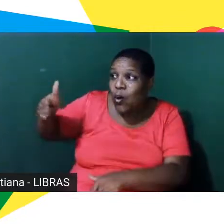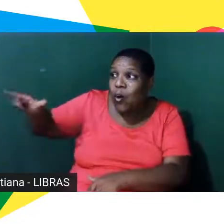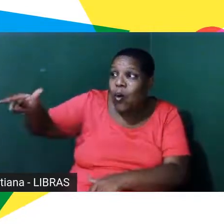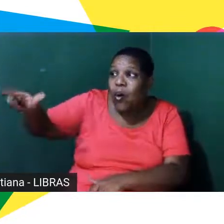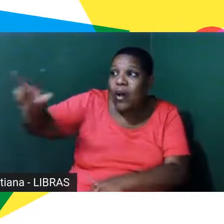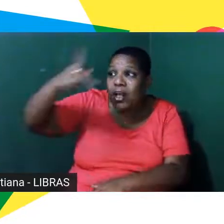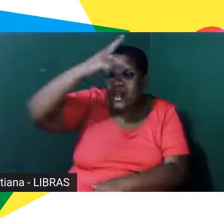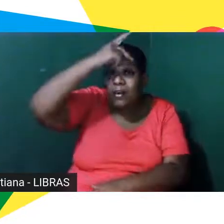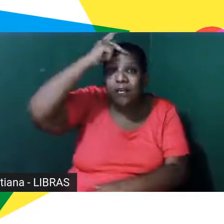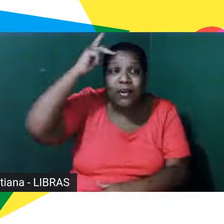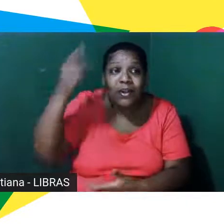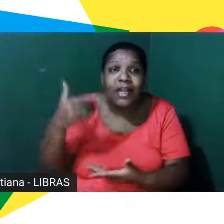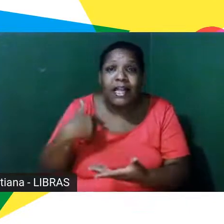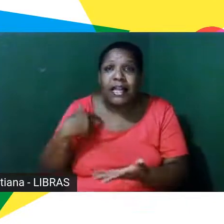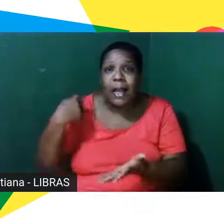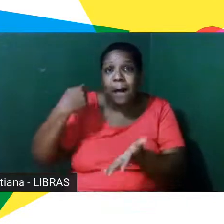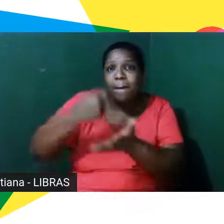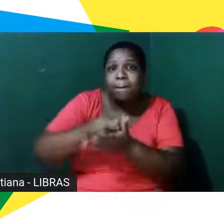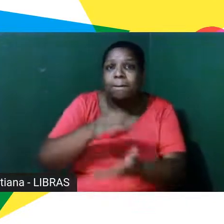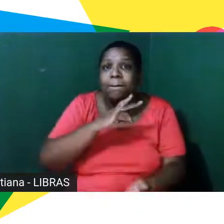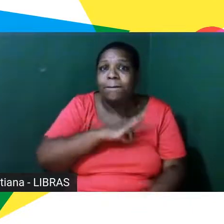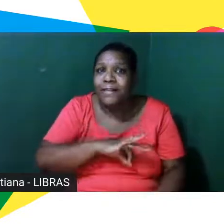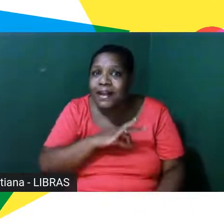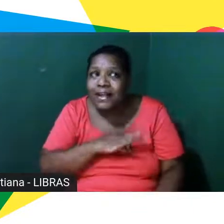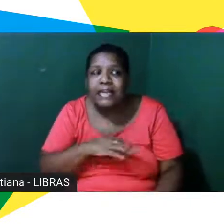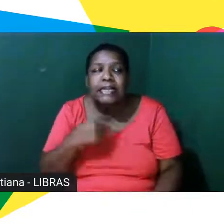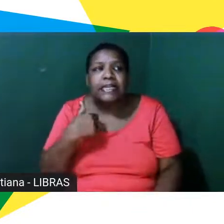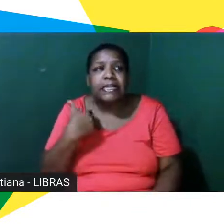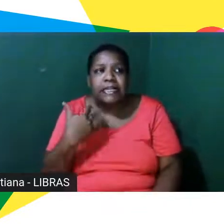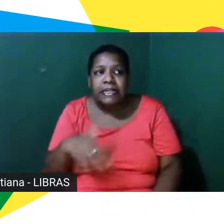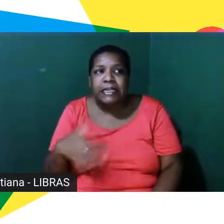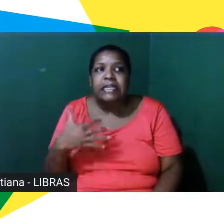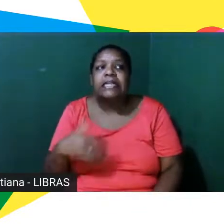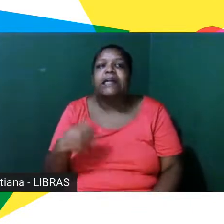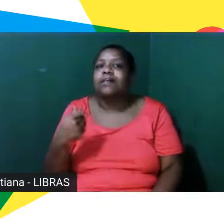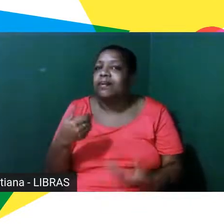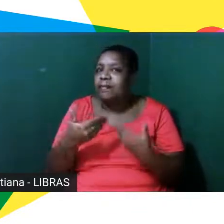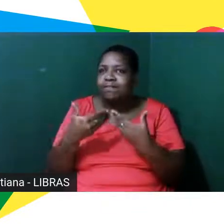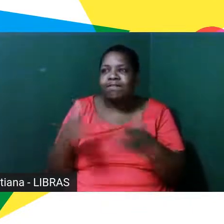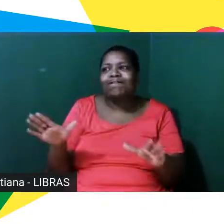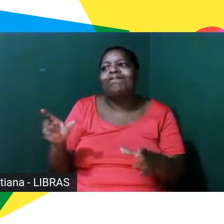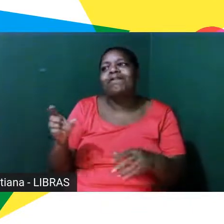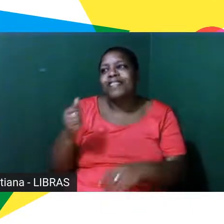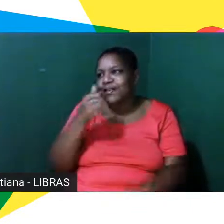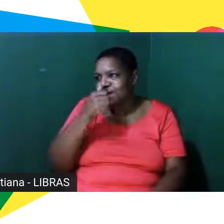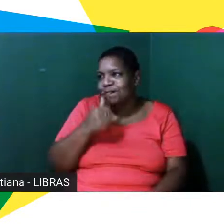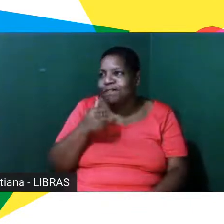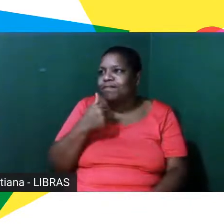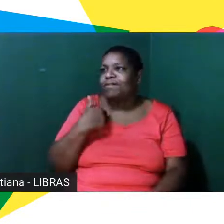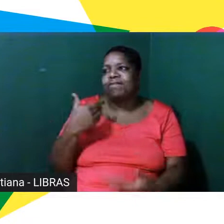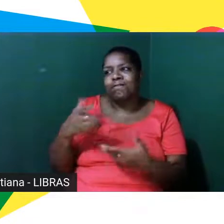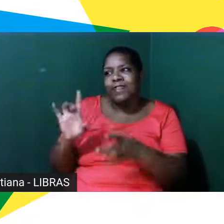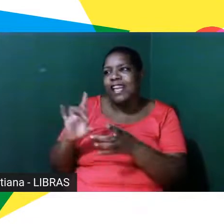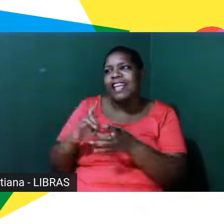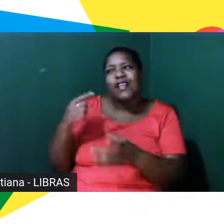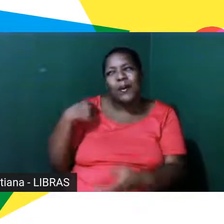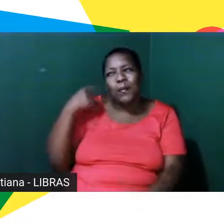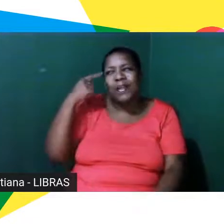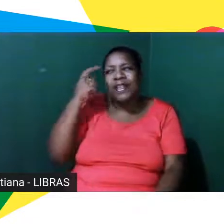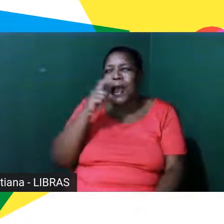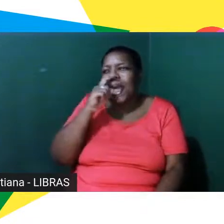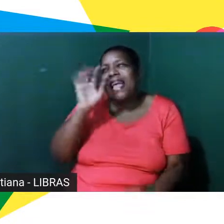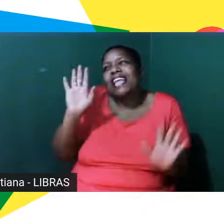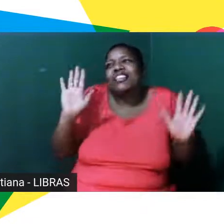pessoas que a gente está recebendo por isso a gente tem que abrir mão de muita muita coisa que a gente acha que é